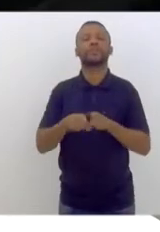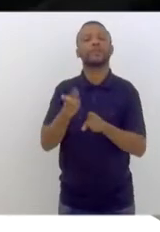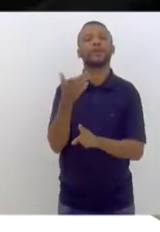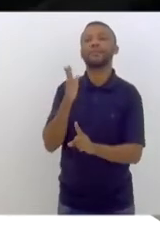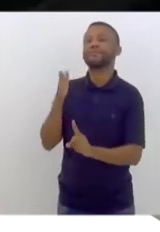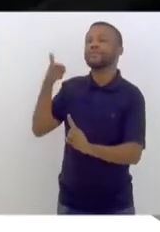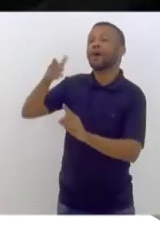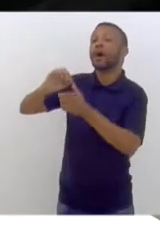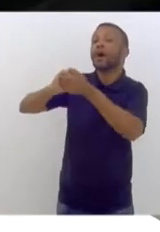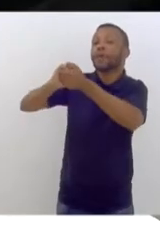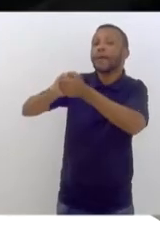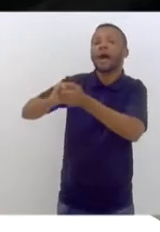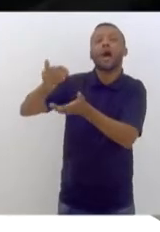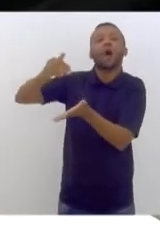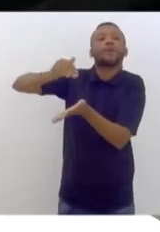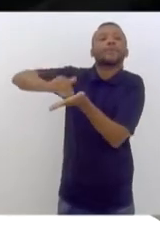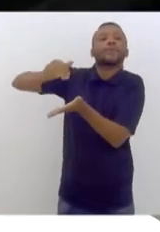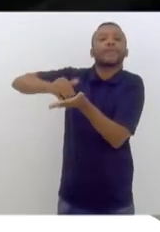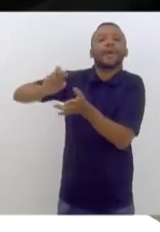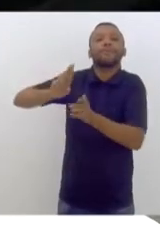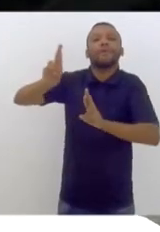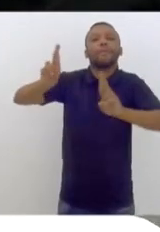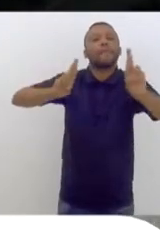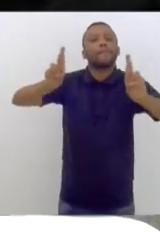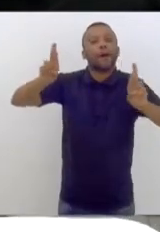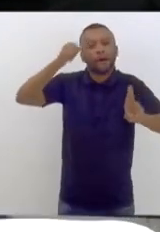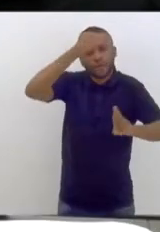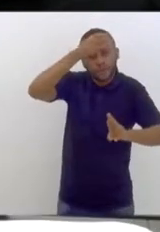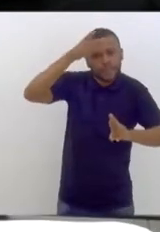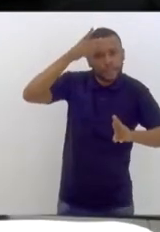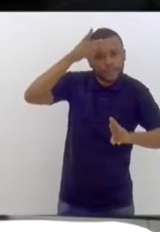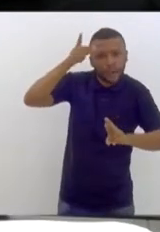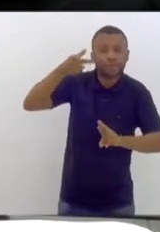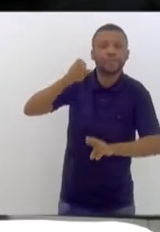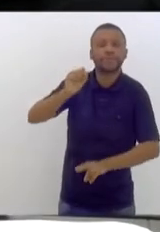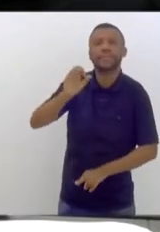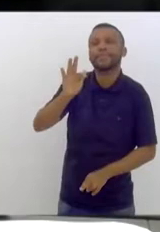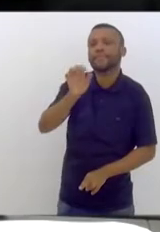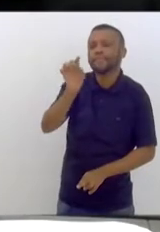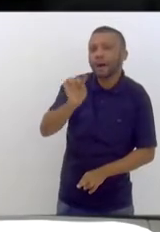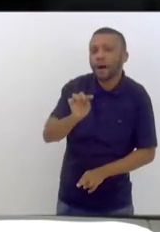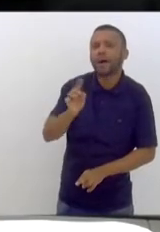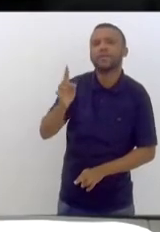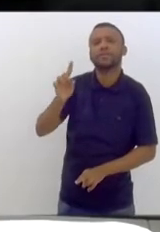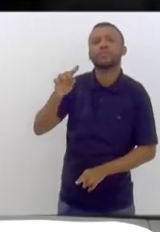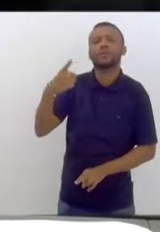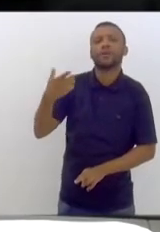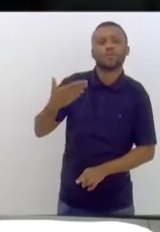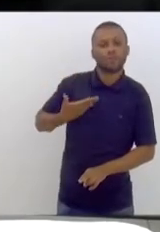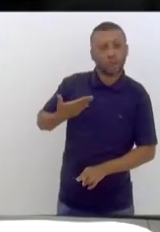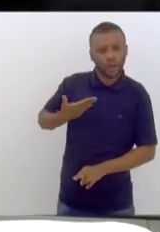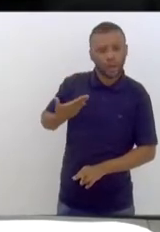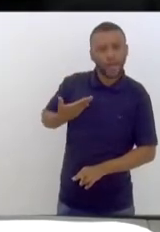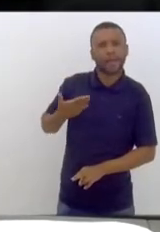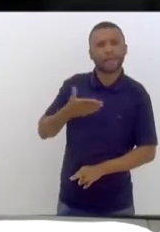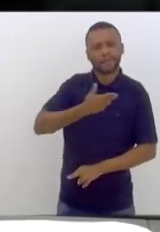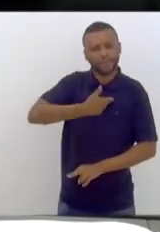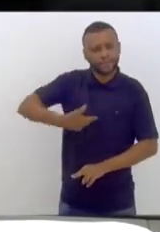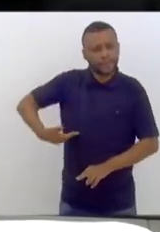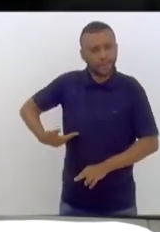os secretários municipais de Fazenda aqui presentes, os meus colegas de Estado, a subsecretária Lilian